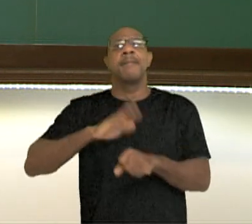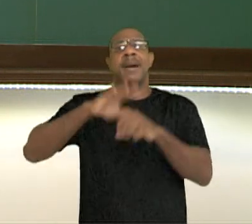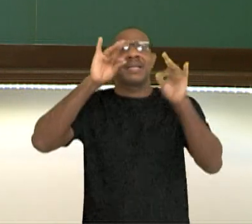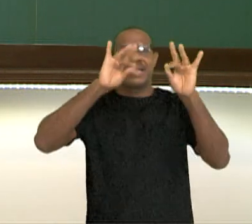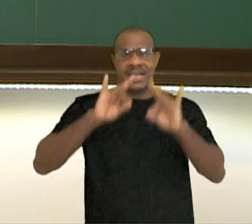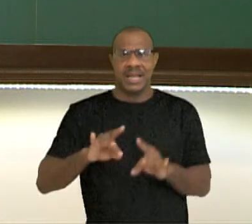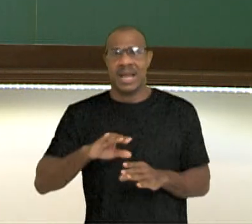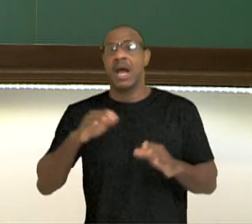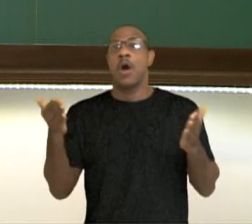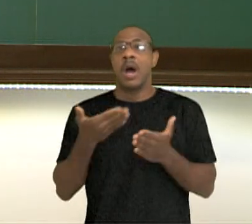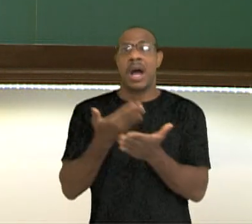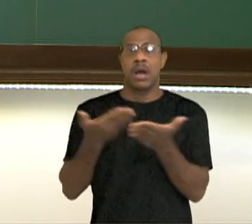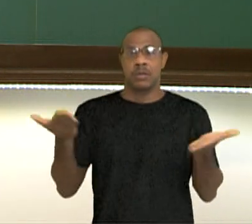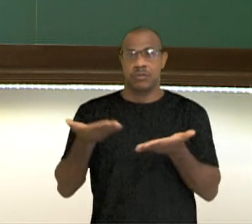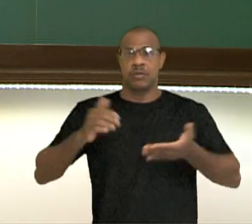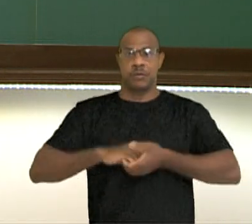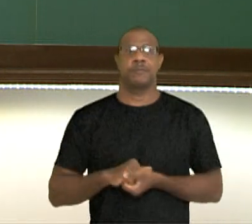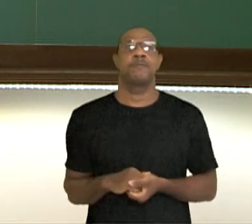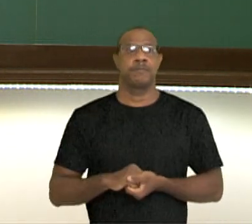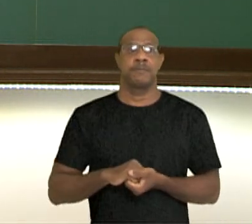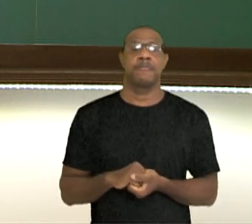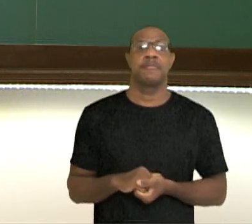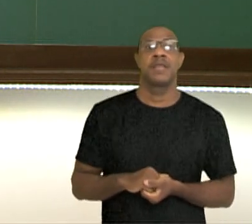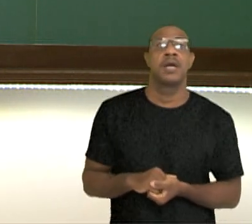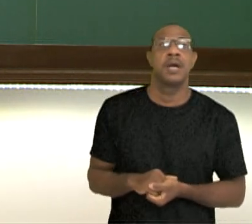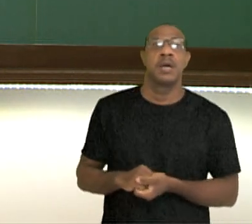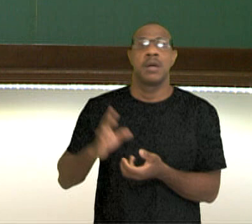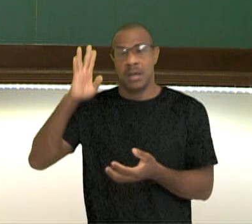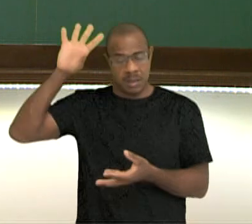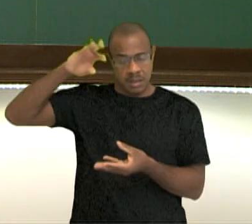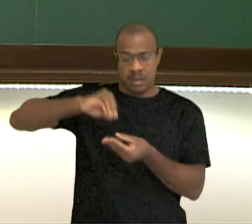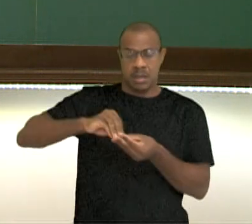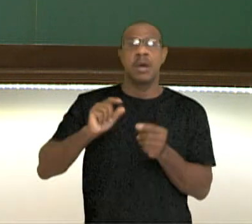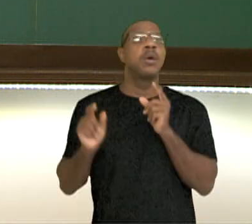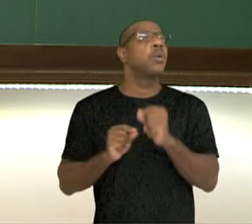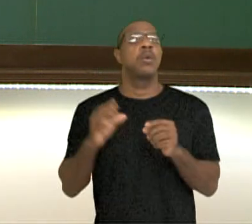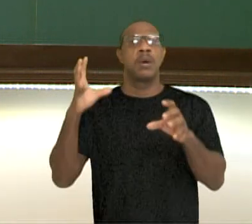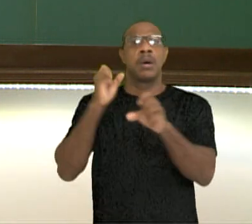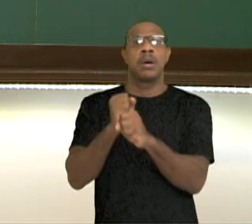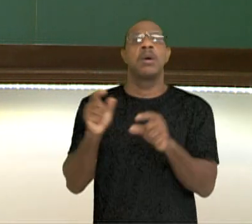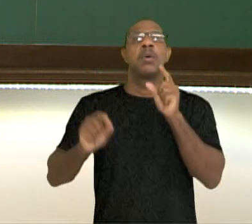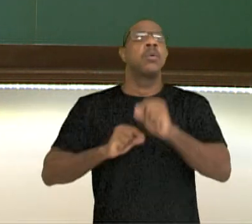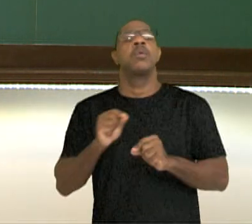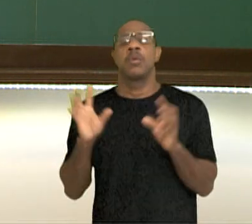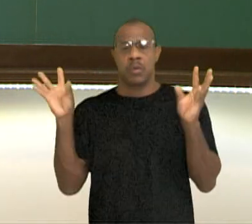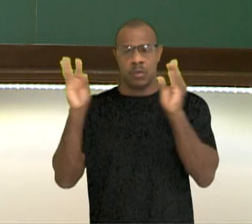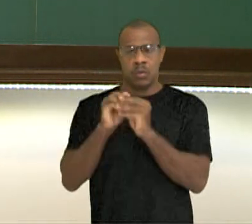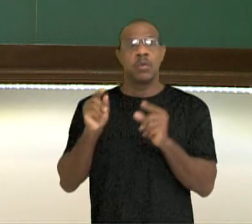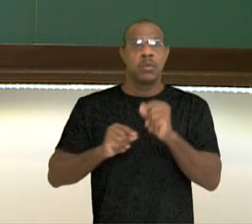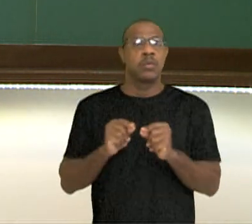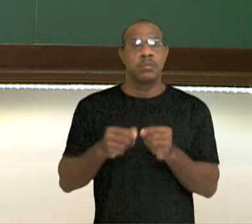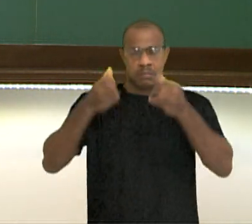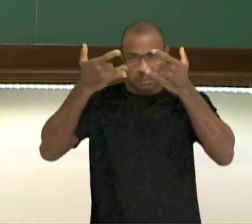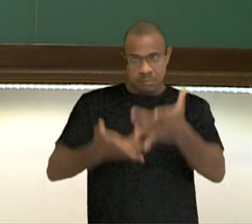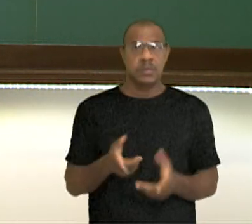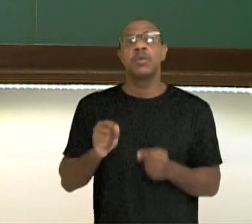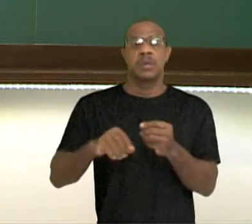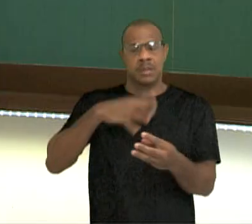que eu trouxe para vocês aqui hoje. Nesta aula nós vimos a relação entre as linguagens artísticas e as